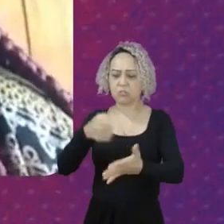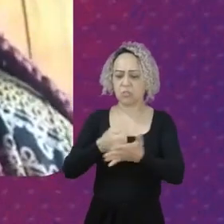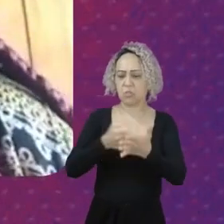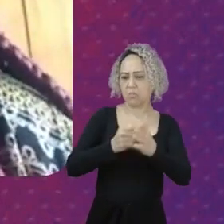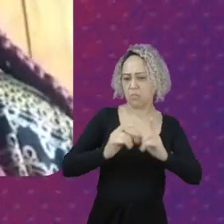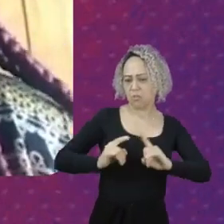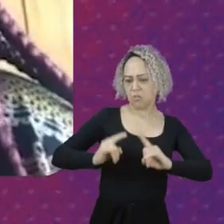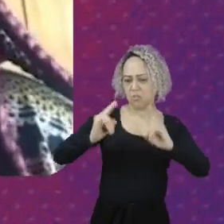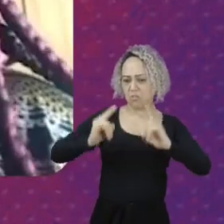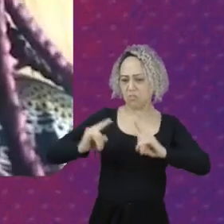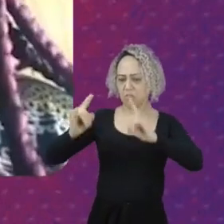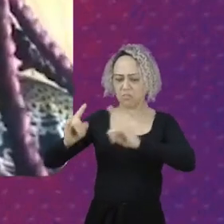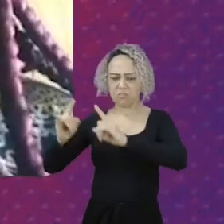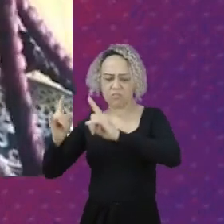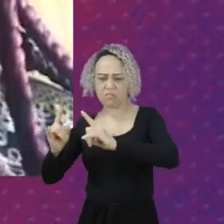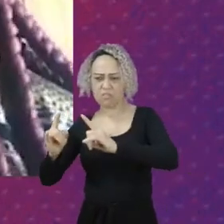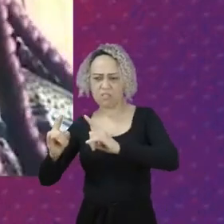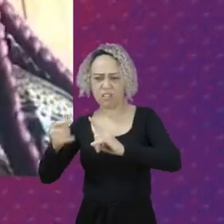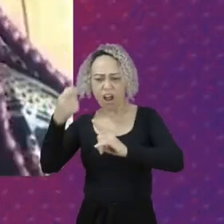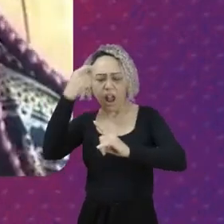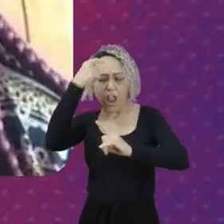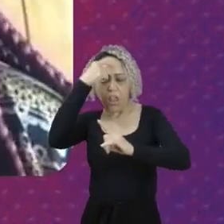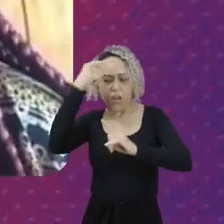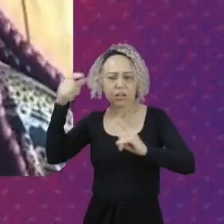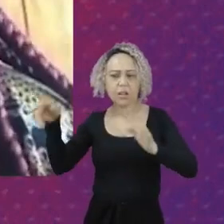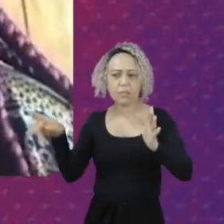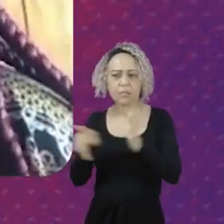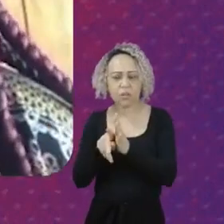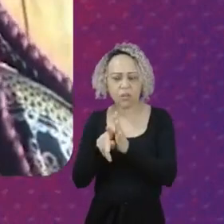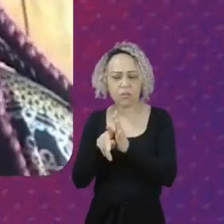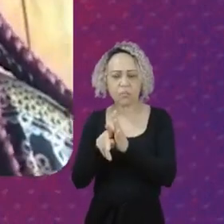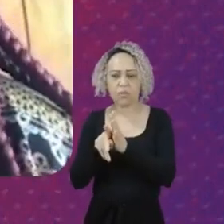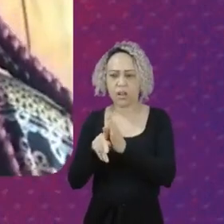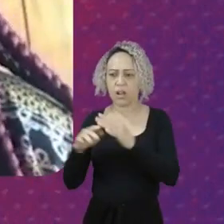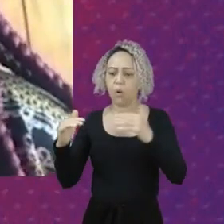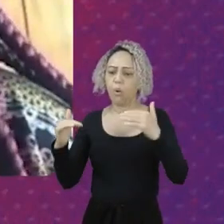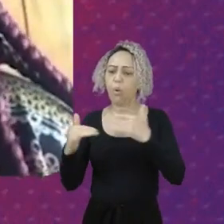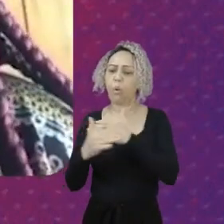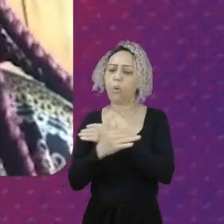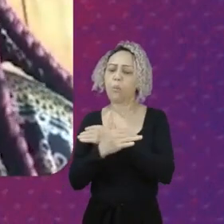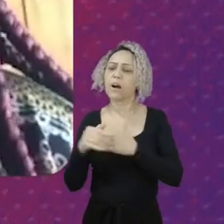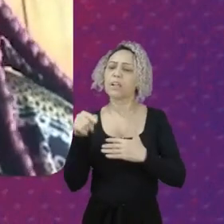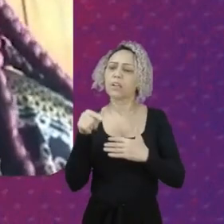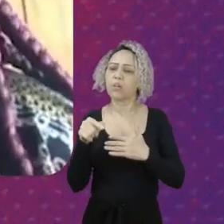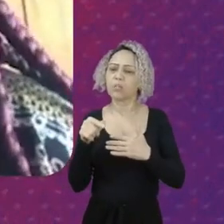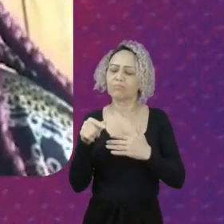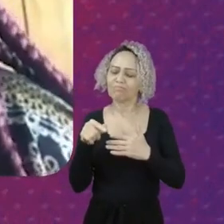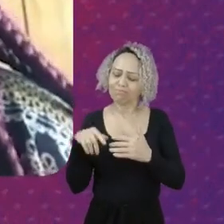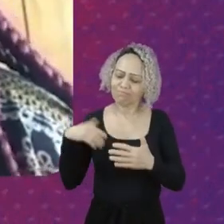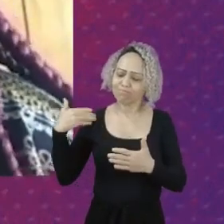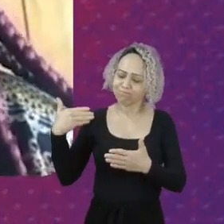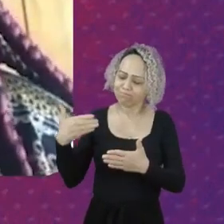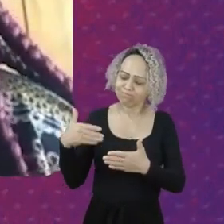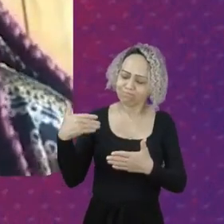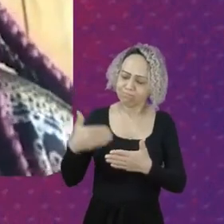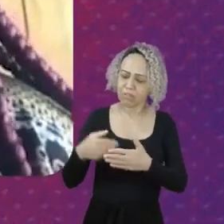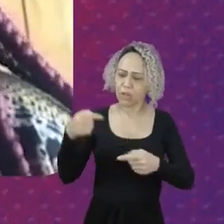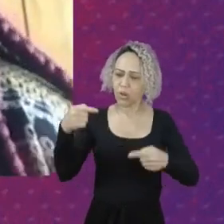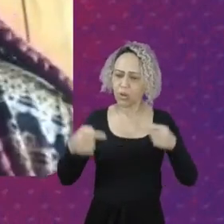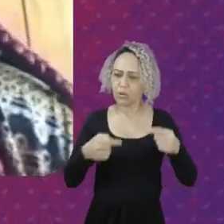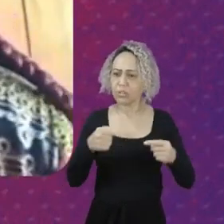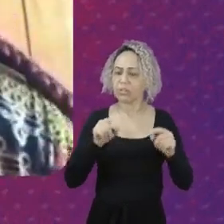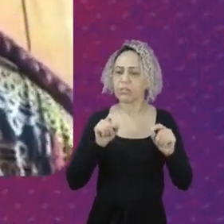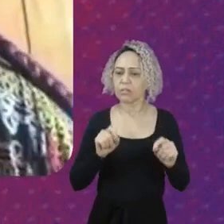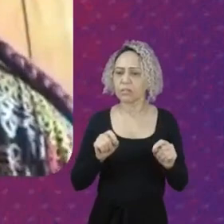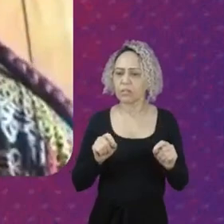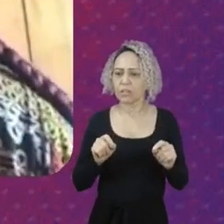lógica urbana era e ainda continua sendo, e ela vem sendo discutida, inclusive por